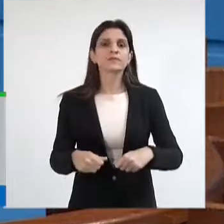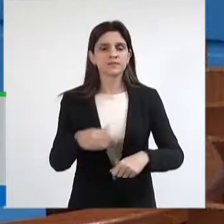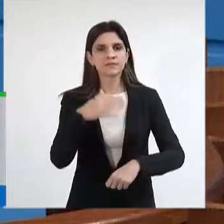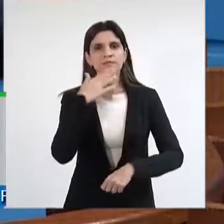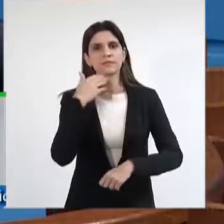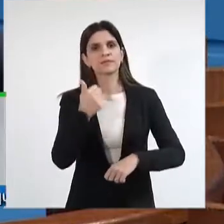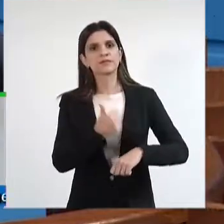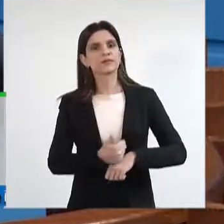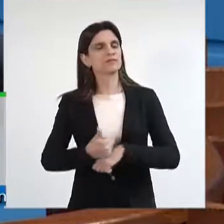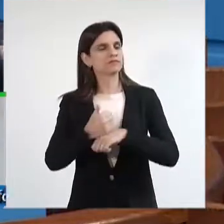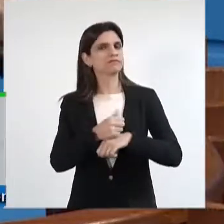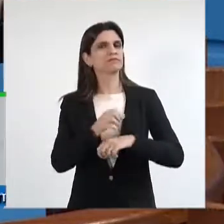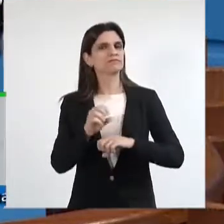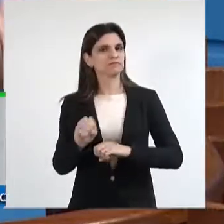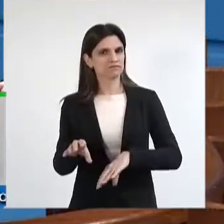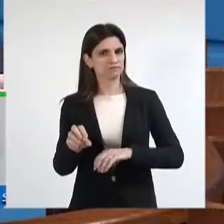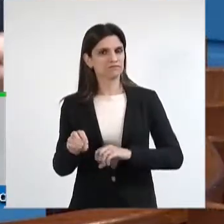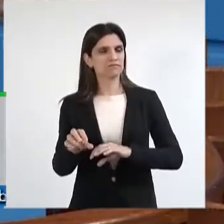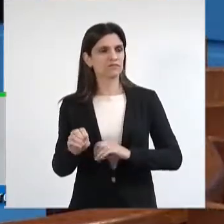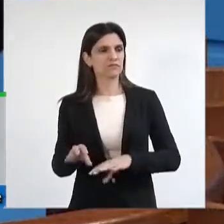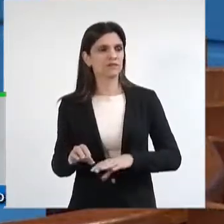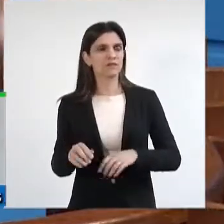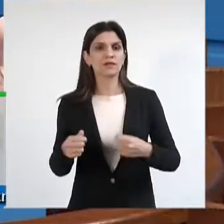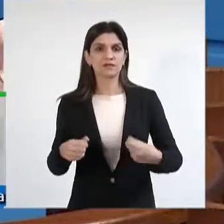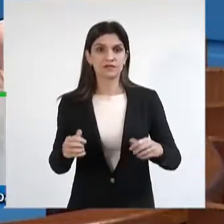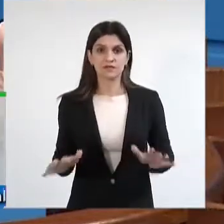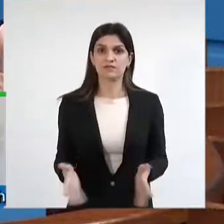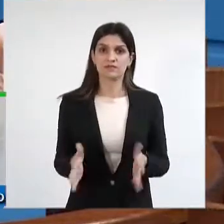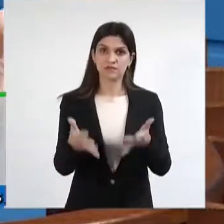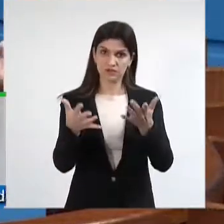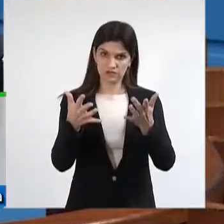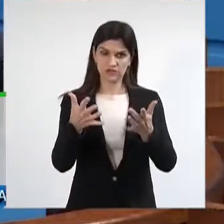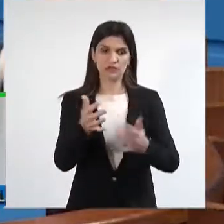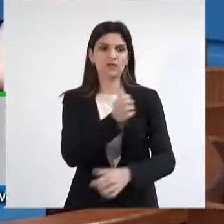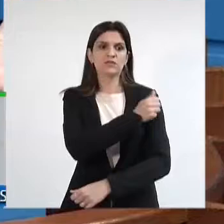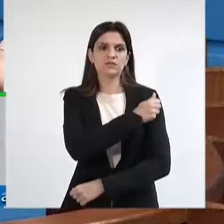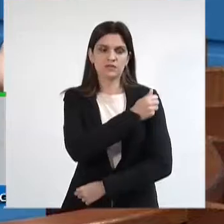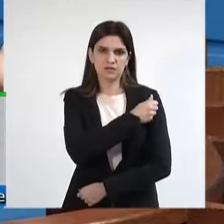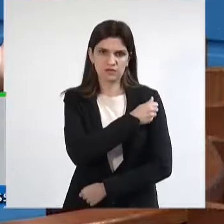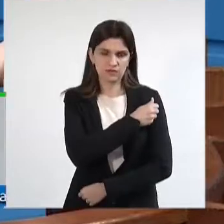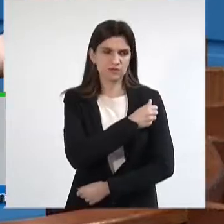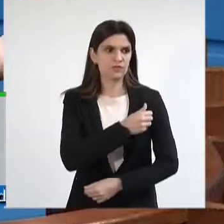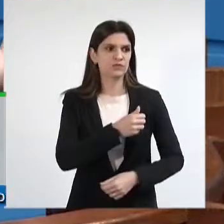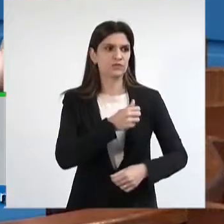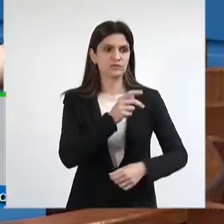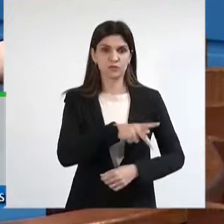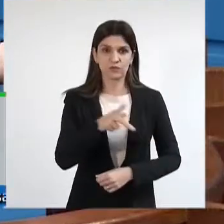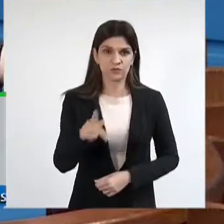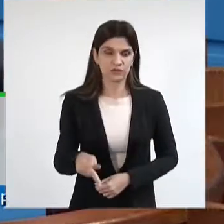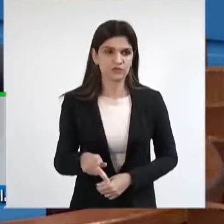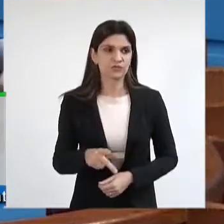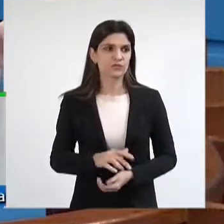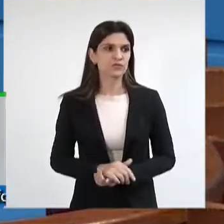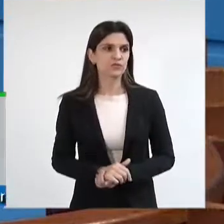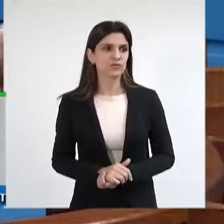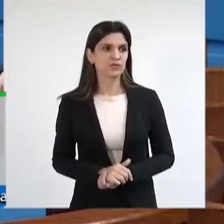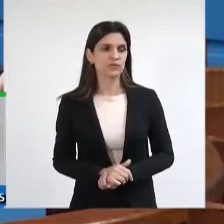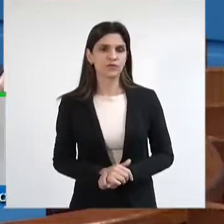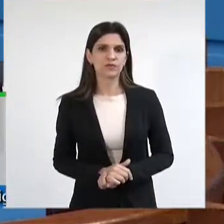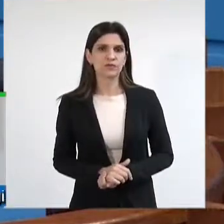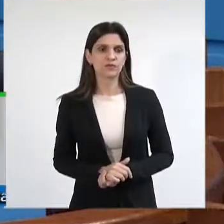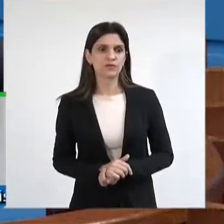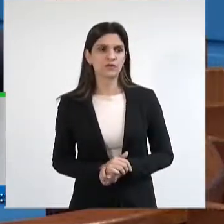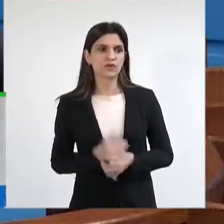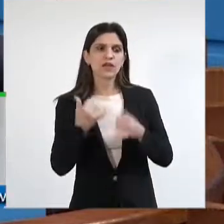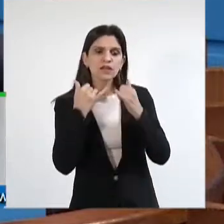que incentivar os educadores, os estudantes, e não atacar dessa forma, ainda mais chamar os estudantes